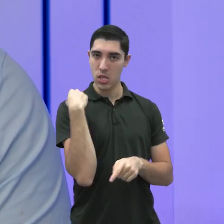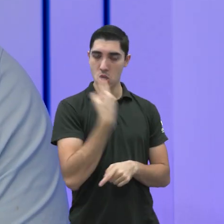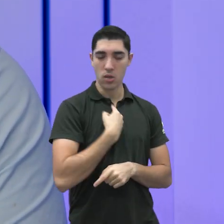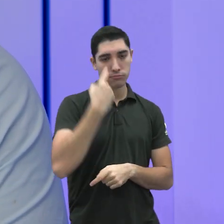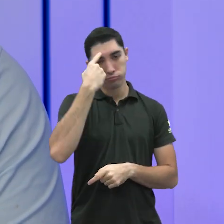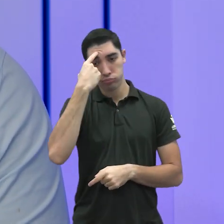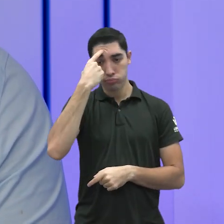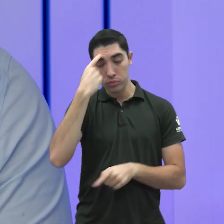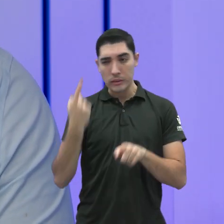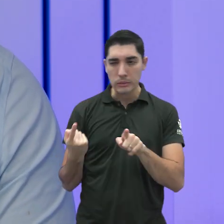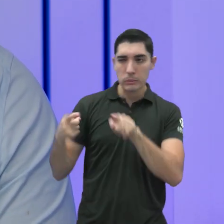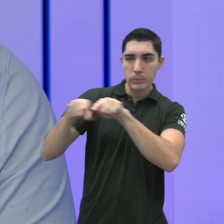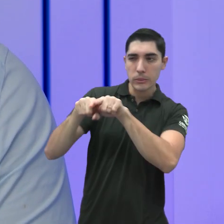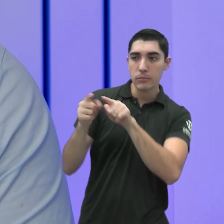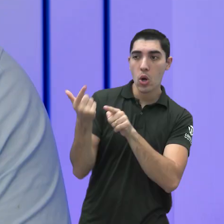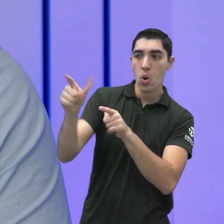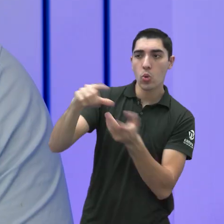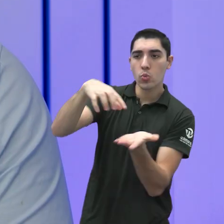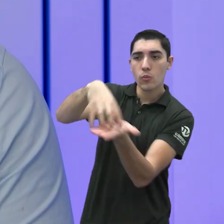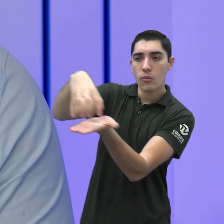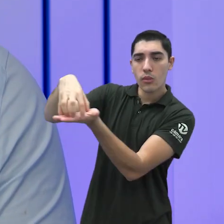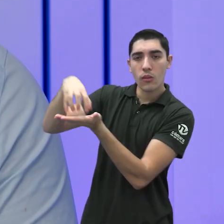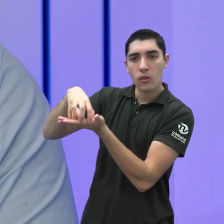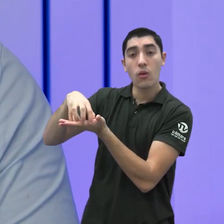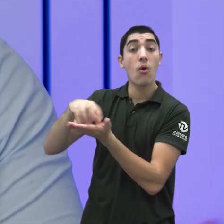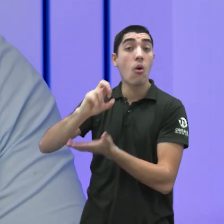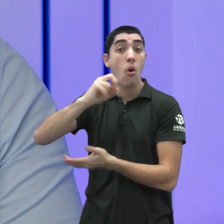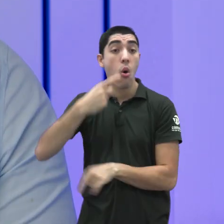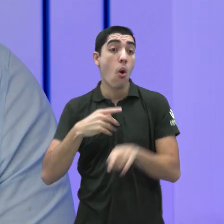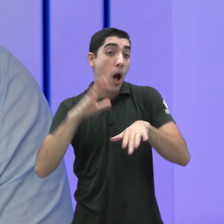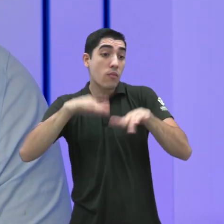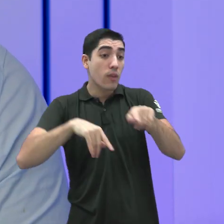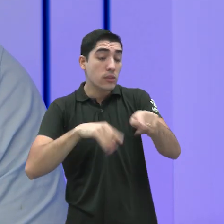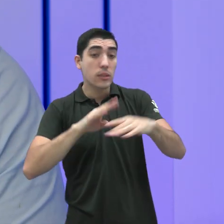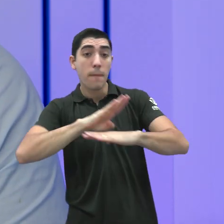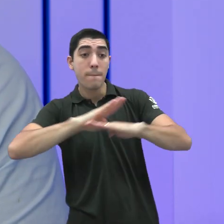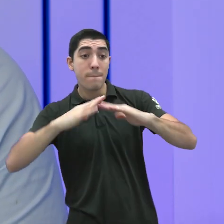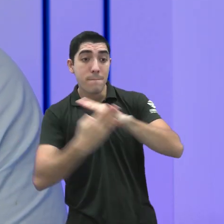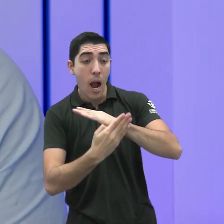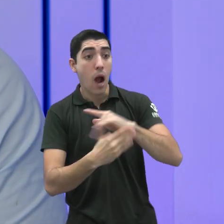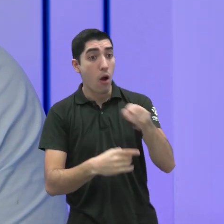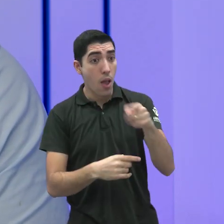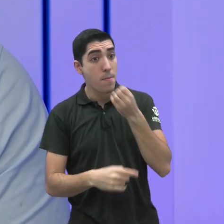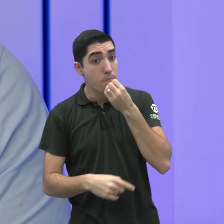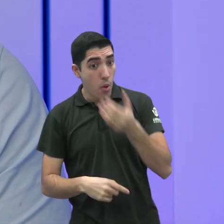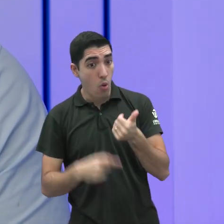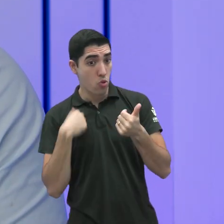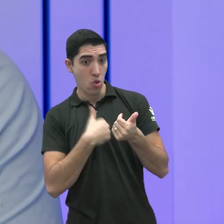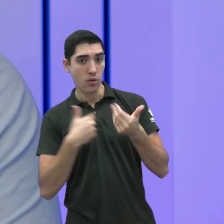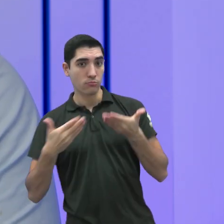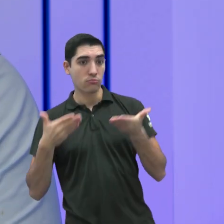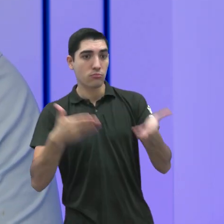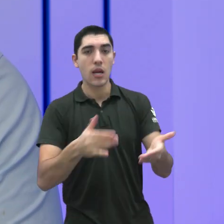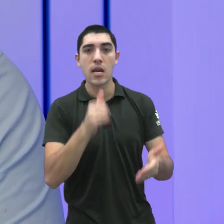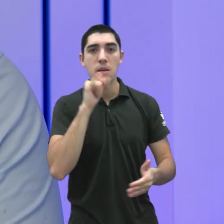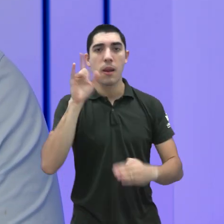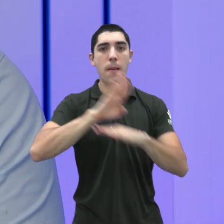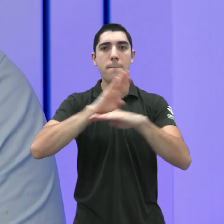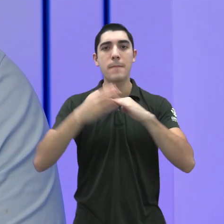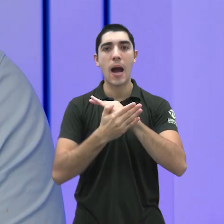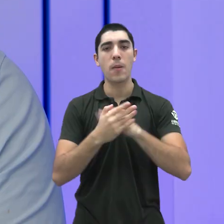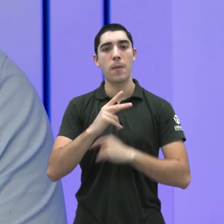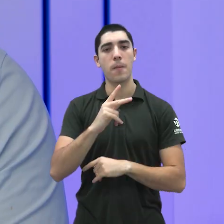a gente acha interessante. Por exemplo, fazer uma Conexão Juventude lá no Pinheirinho dos Palmares, fazer uma Conexão Juventude no Campo dos Alemães, onde